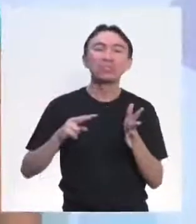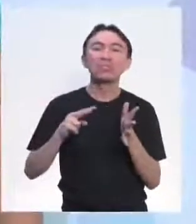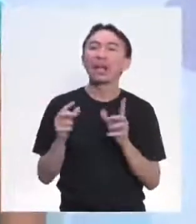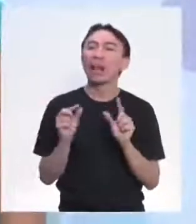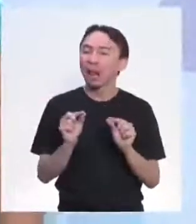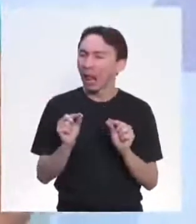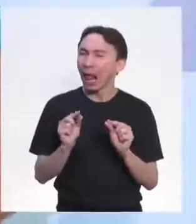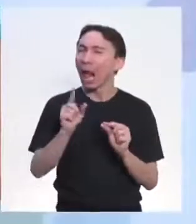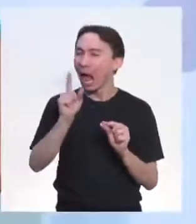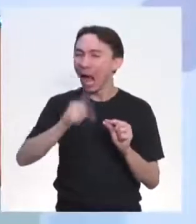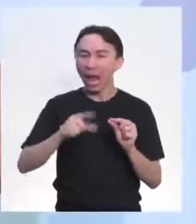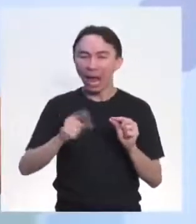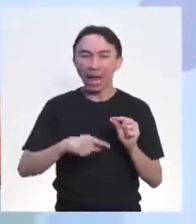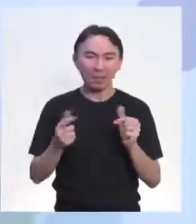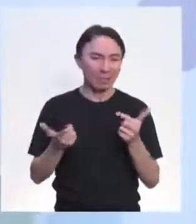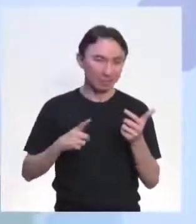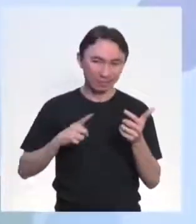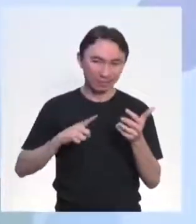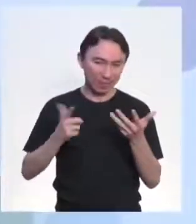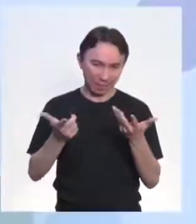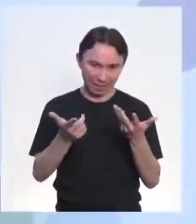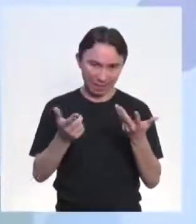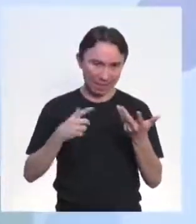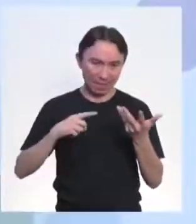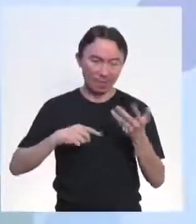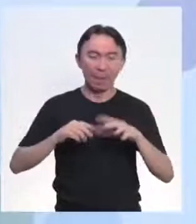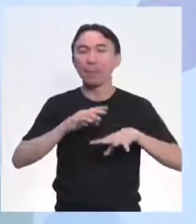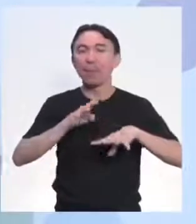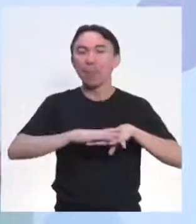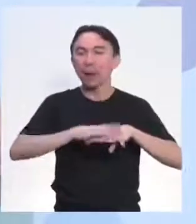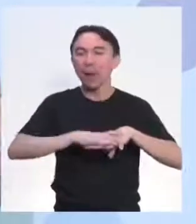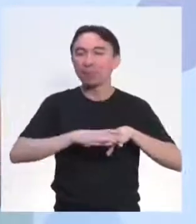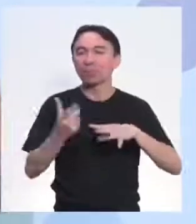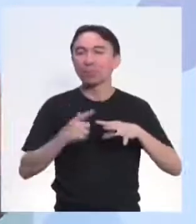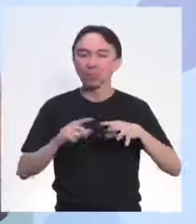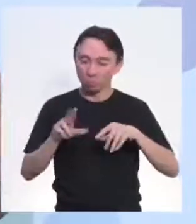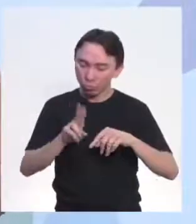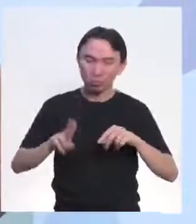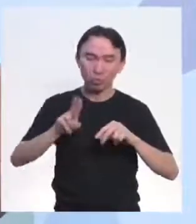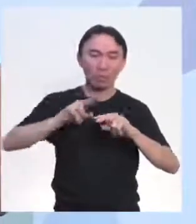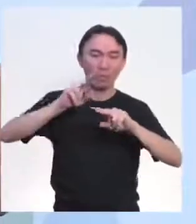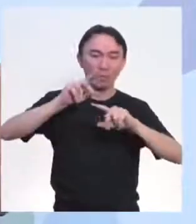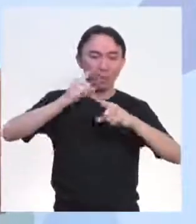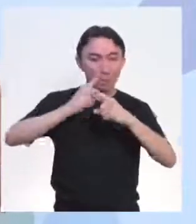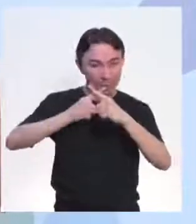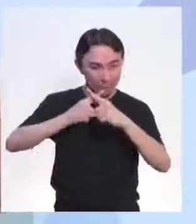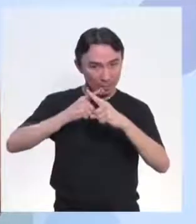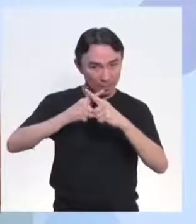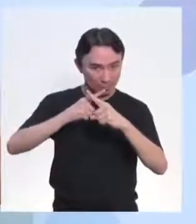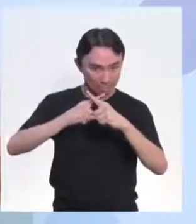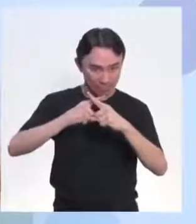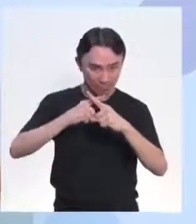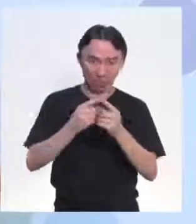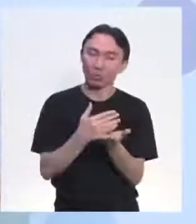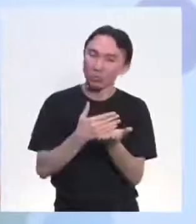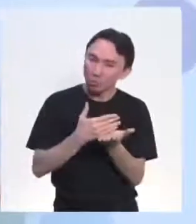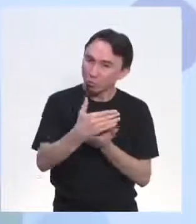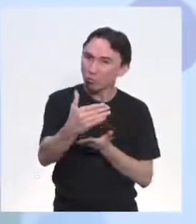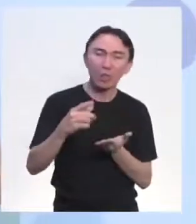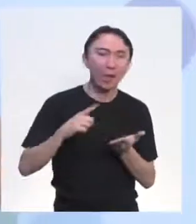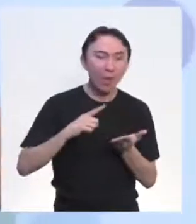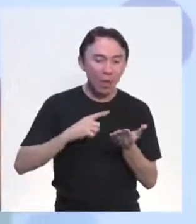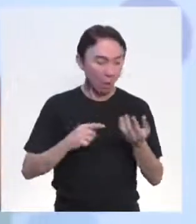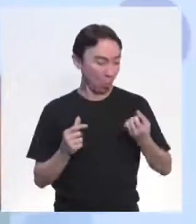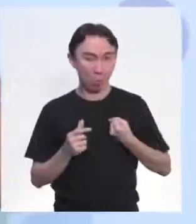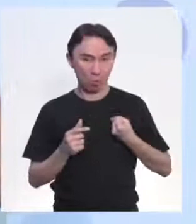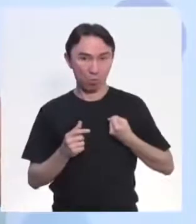operação matemática de multiplicação, aonde você inicia essa multiplicação pelo número dado